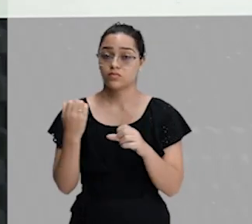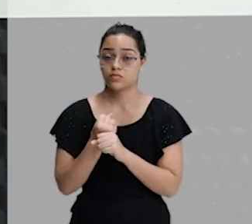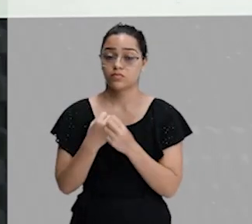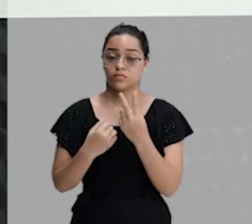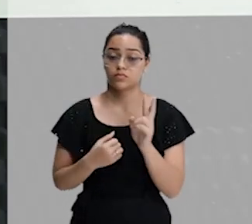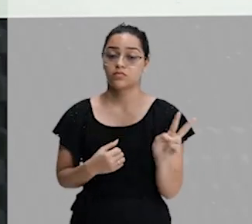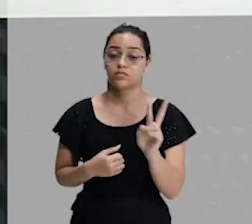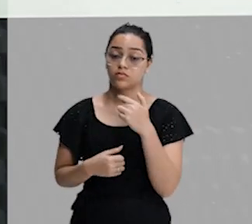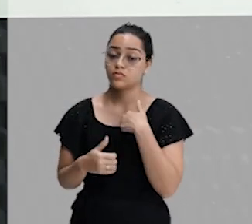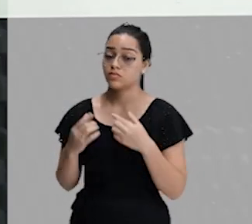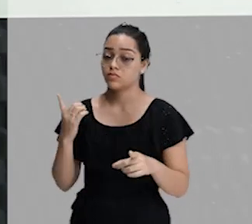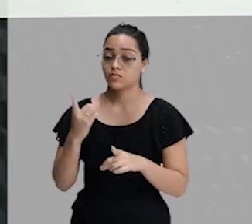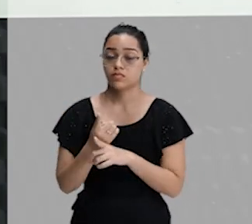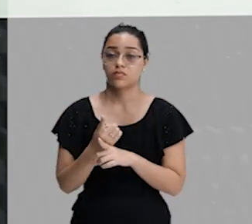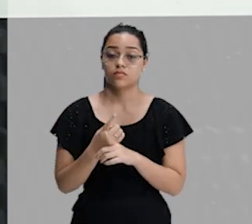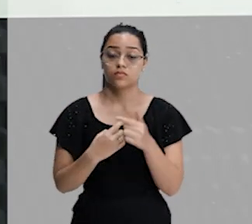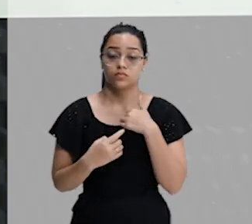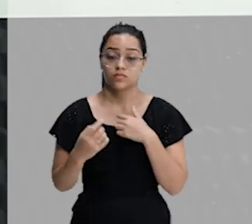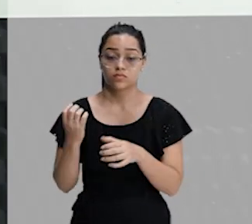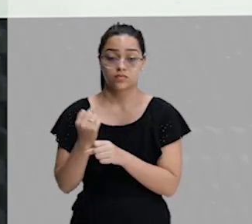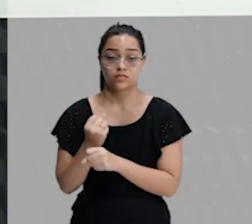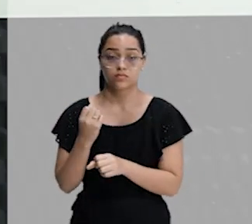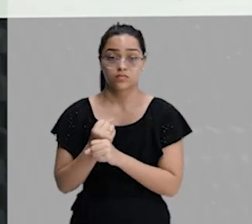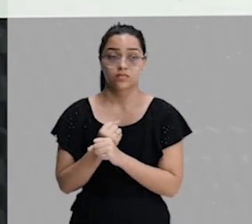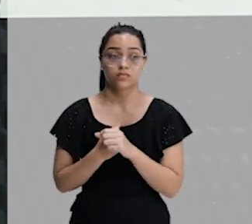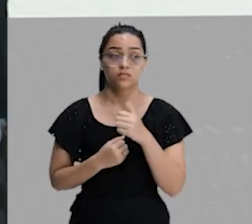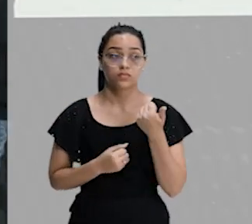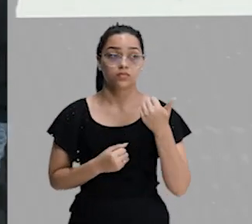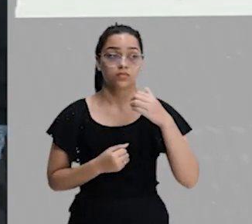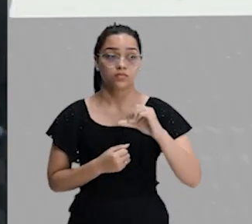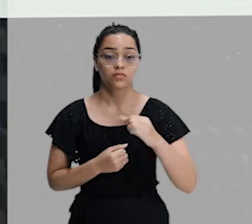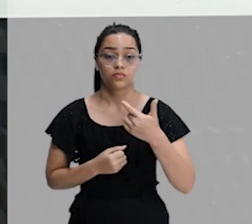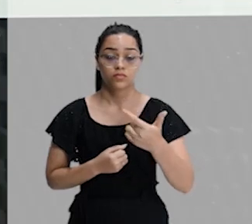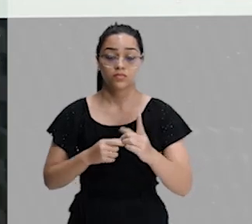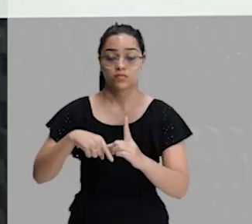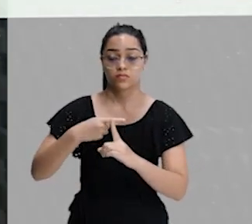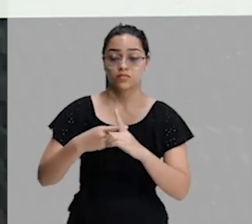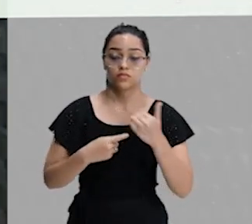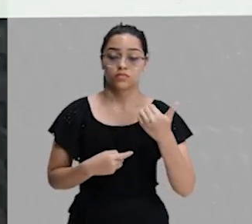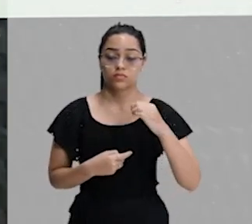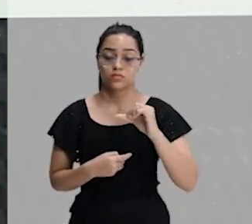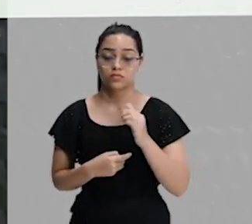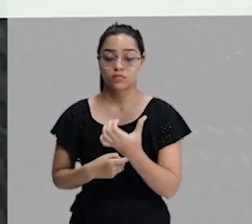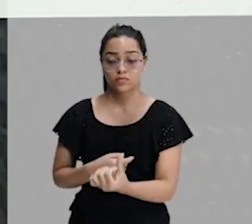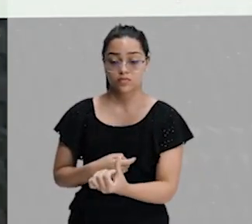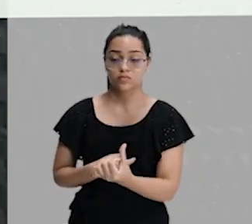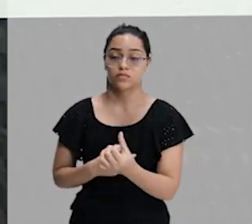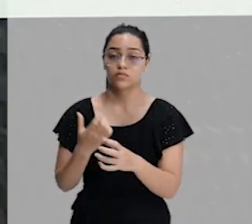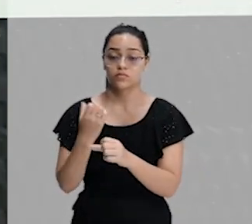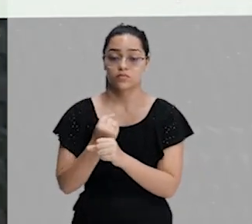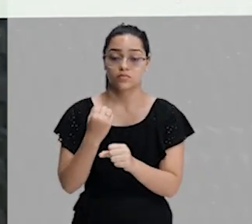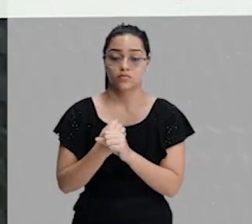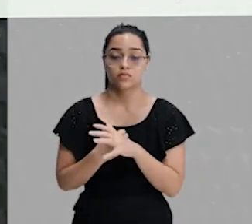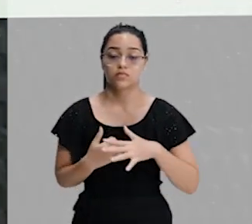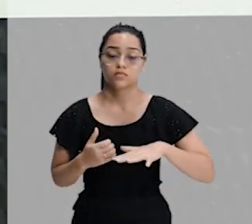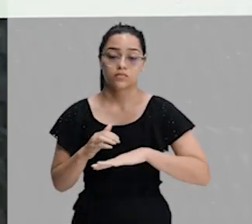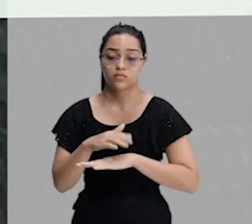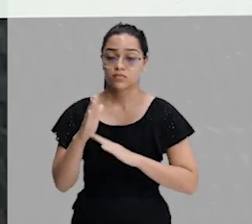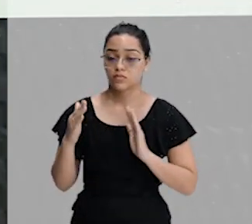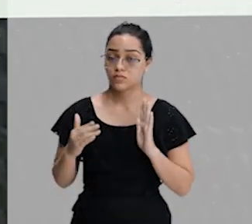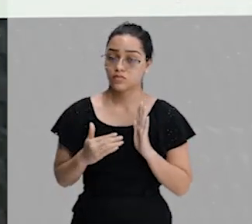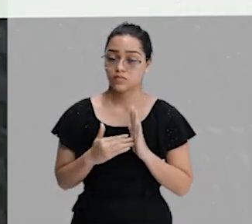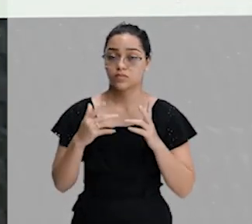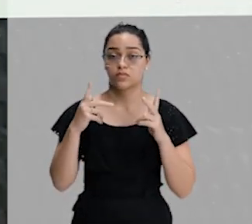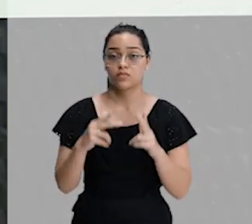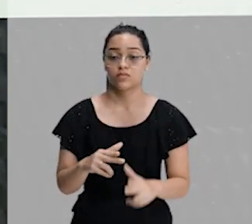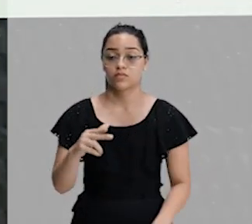valores que eu encontrei. Ou seja, vou somar o 192 com 96. Então, você vai ter que a área total